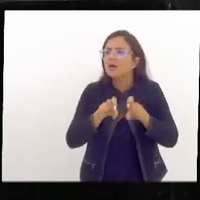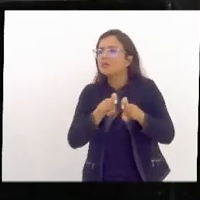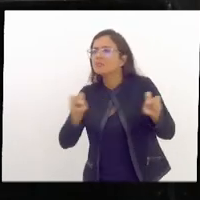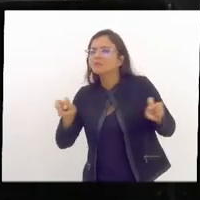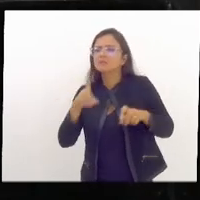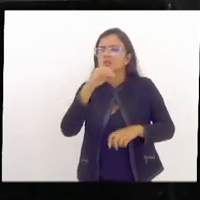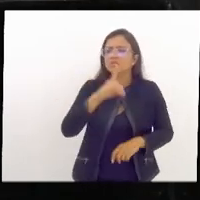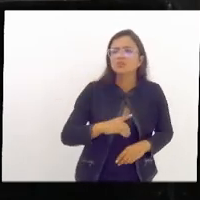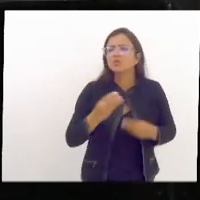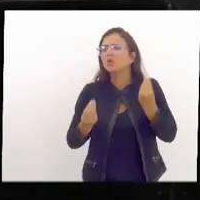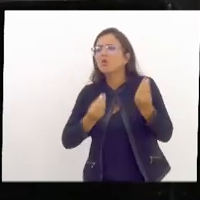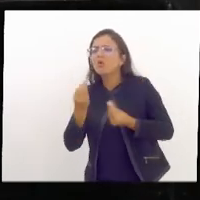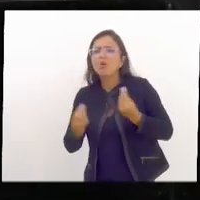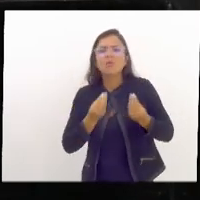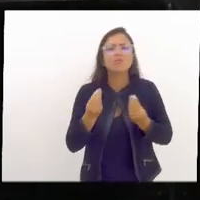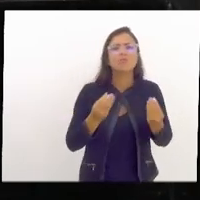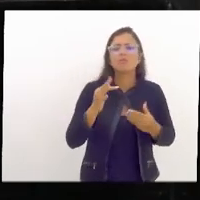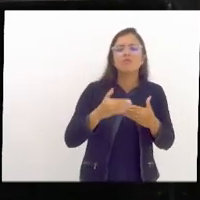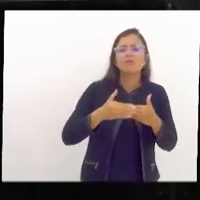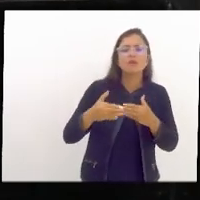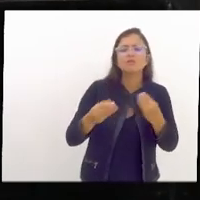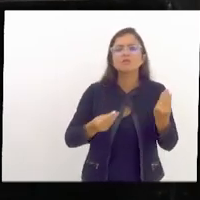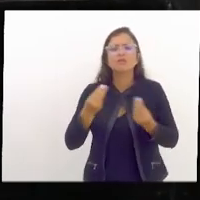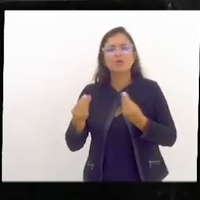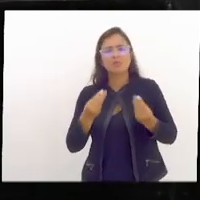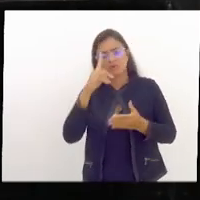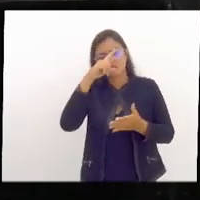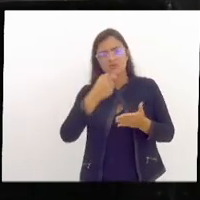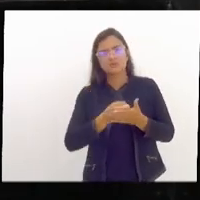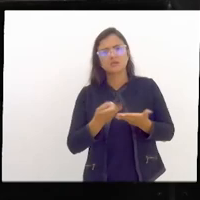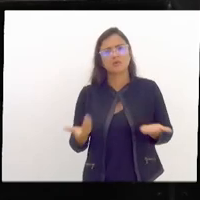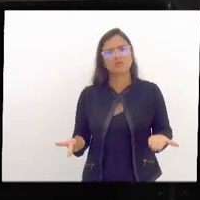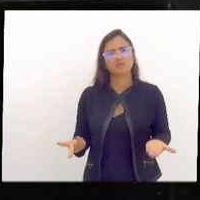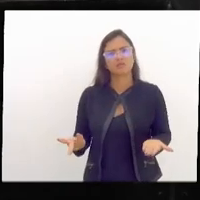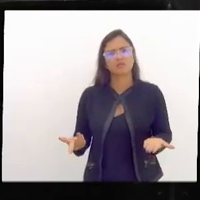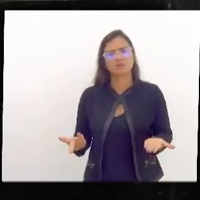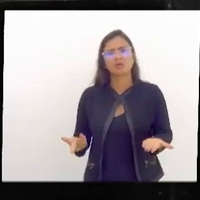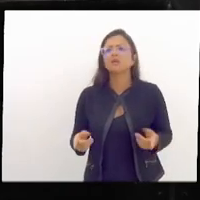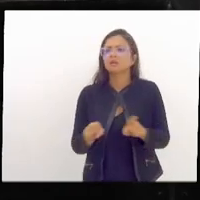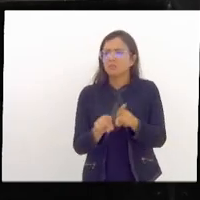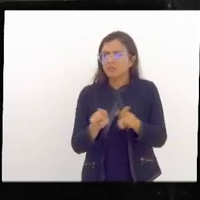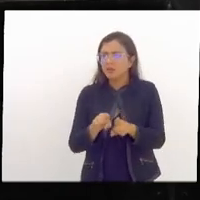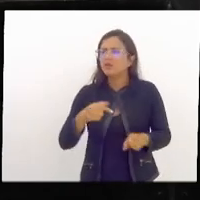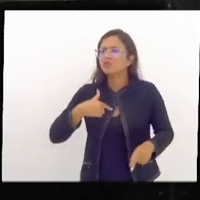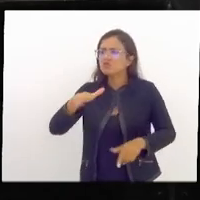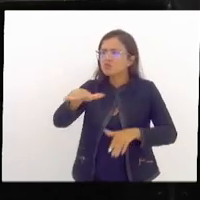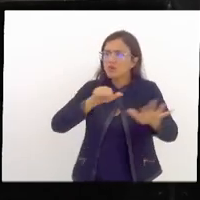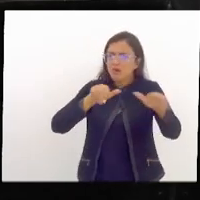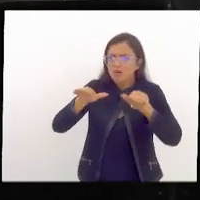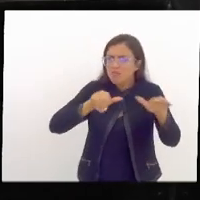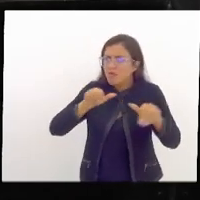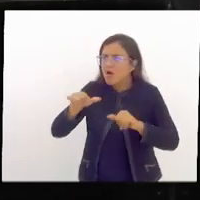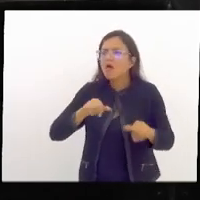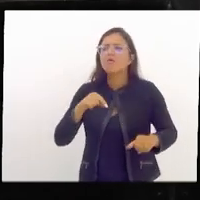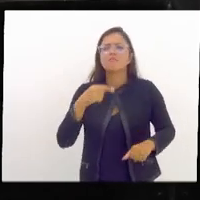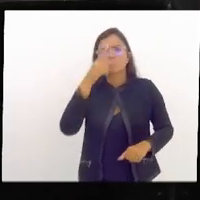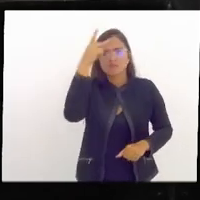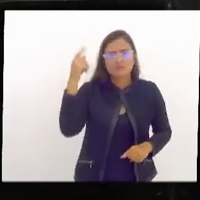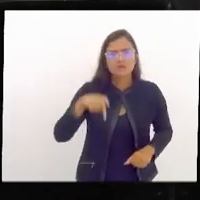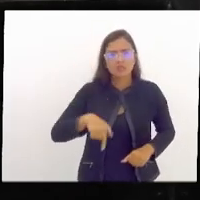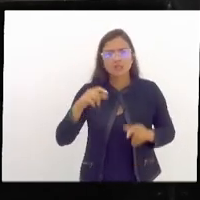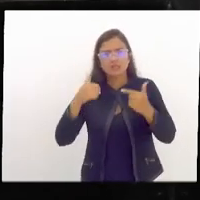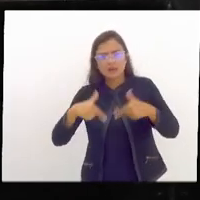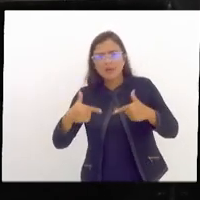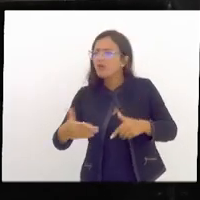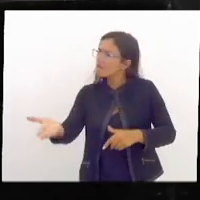como se procederá essa decisão, e quero chamar os meus companheiros da Alerj, né, a